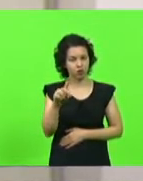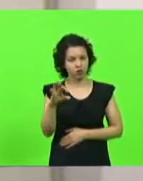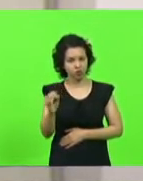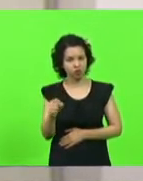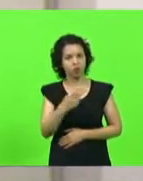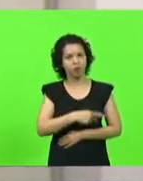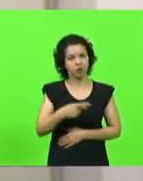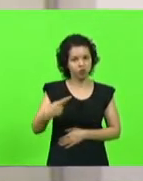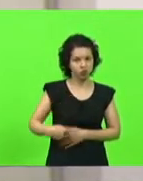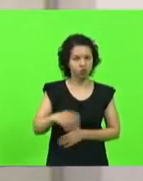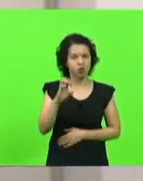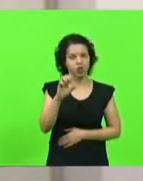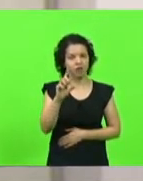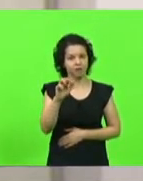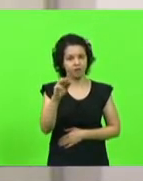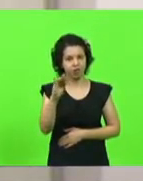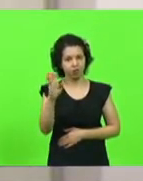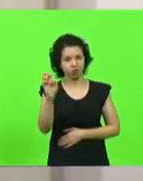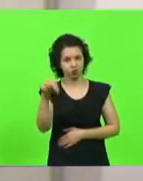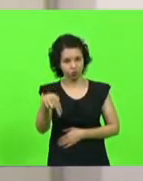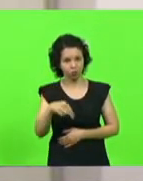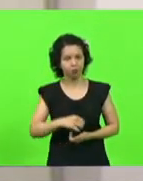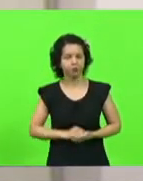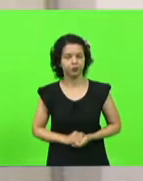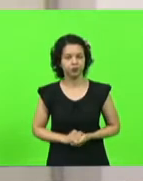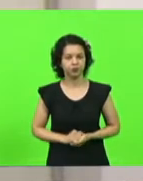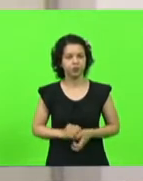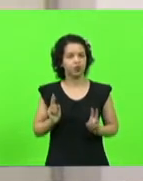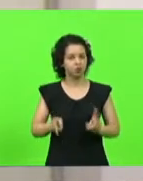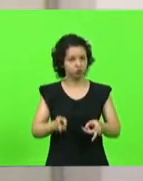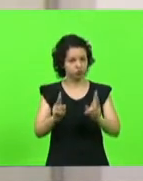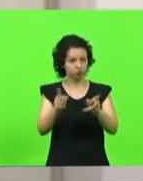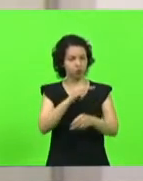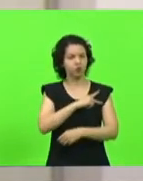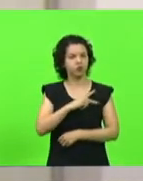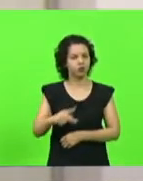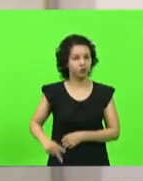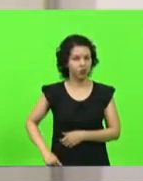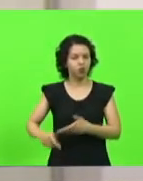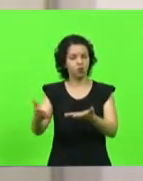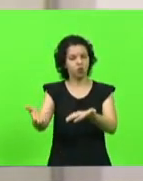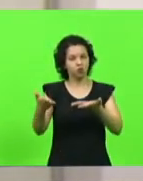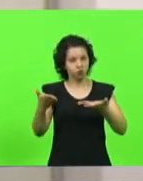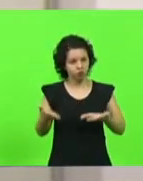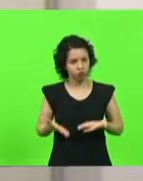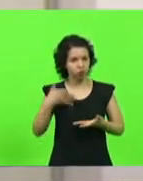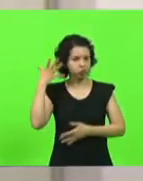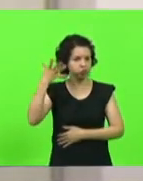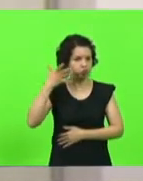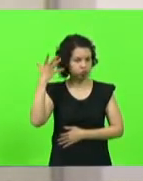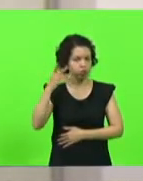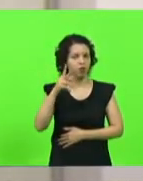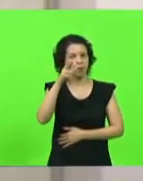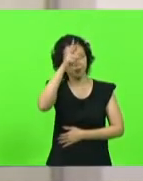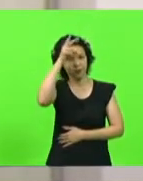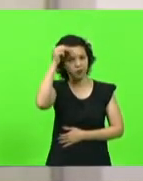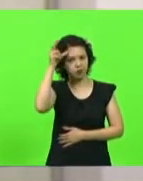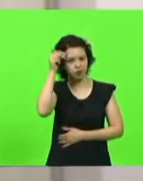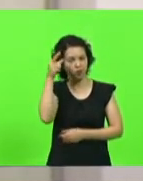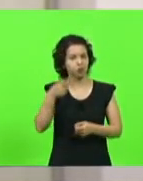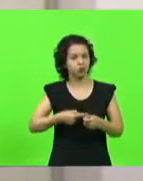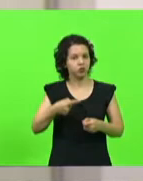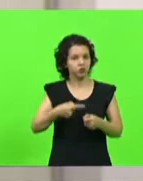Alisson Tavares. Prosseguindo, o senhor presidente convidou para fazer uso da palavra o excelentíssimo senhor prefeito do